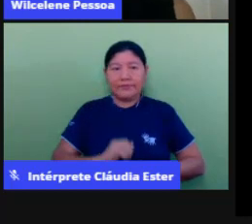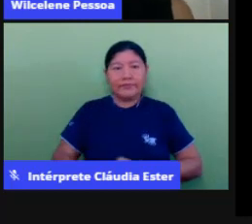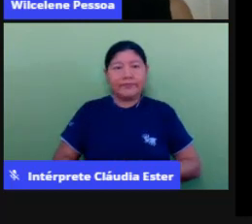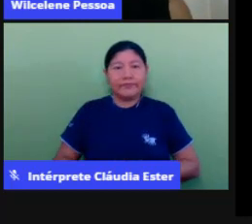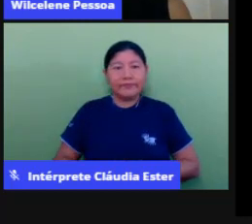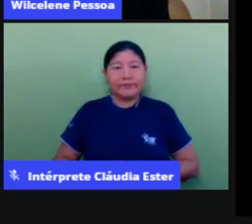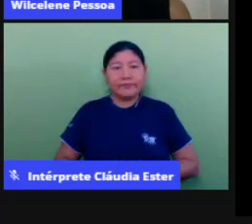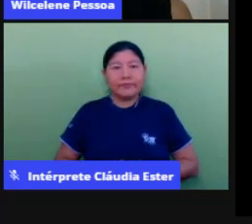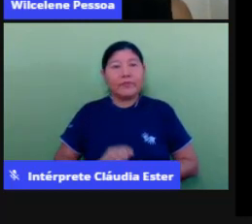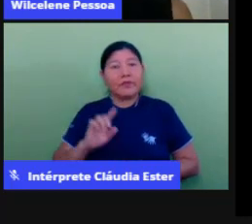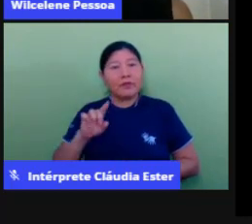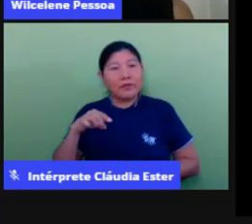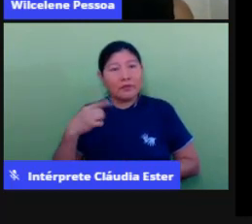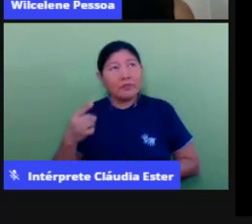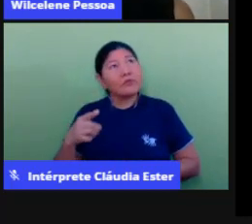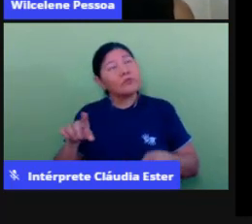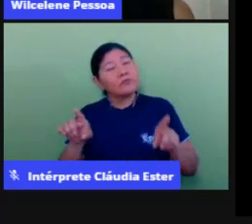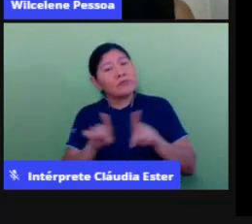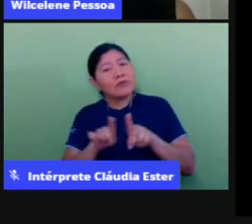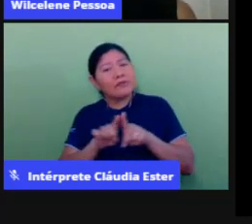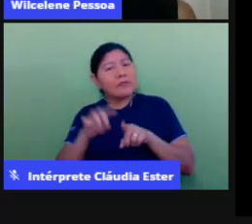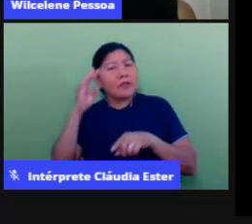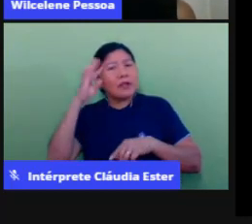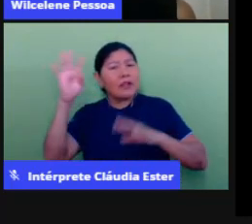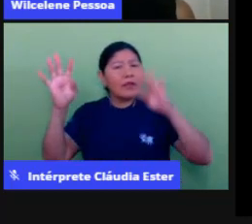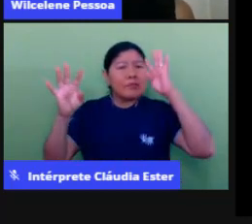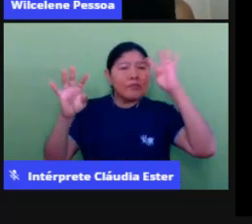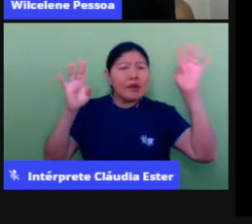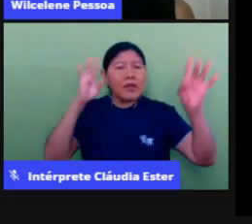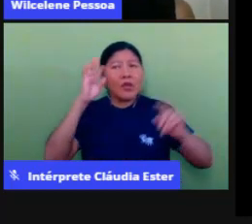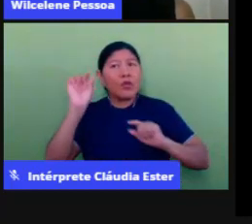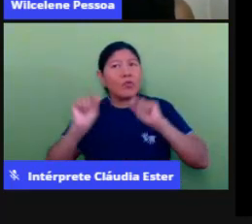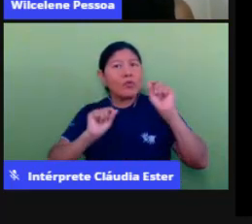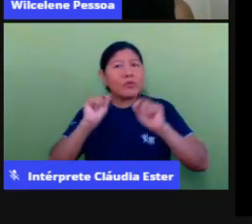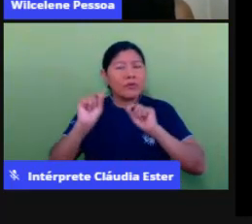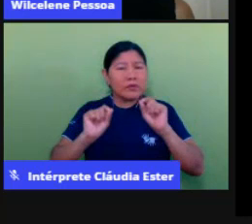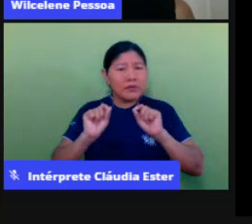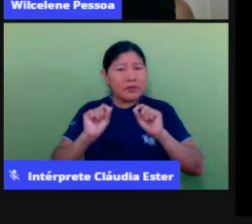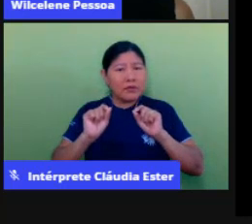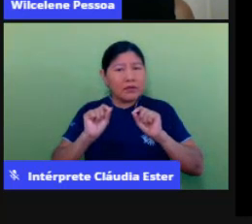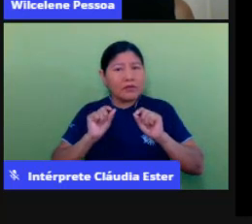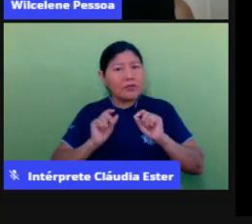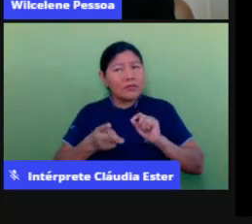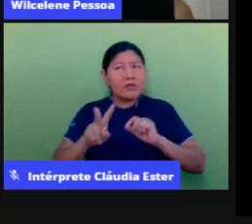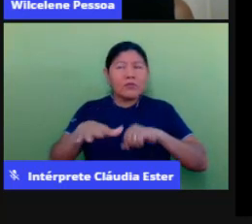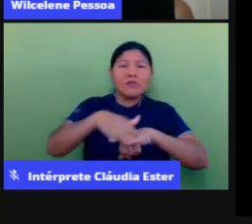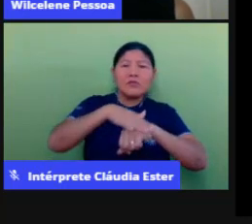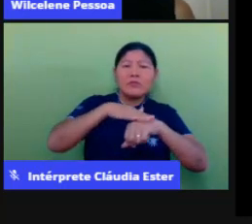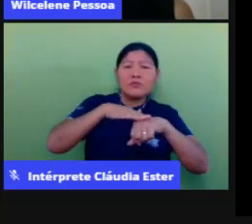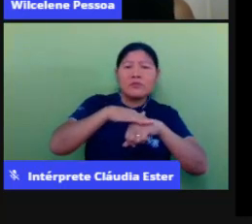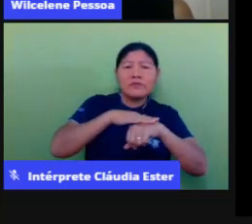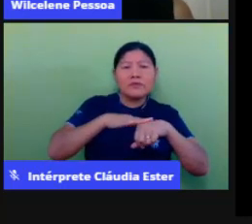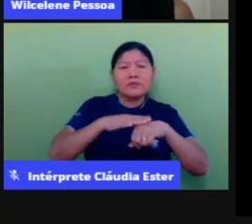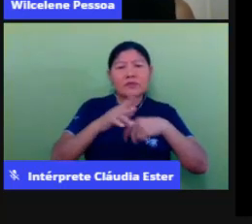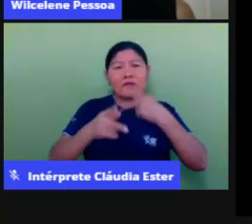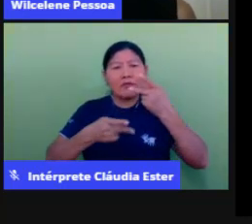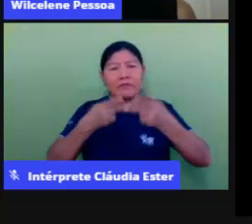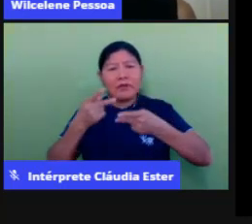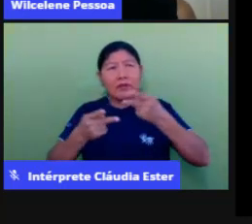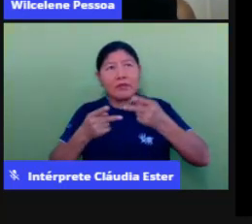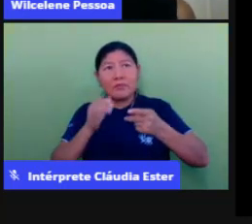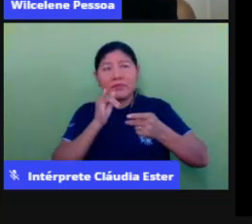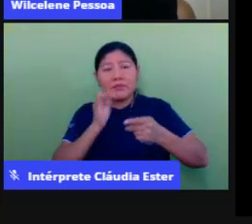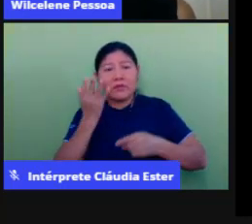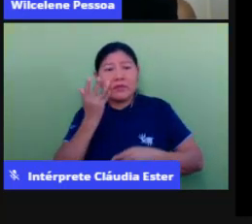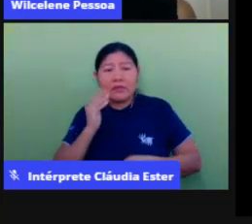E daí a gente vai lembrar também que, quando a gente está falando aqui, a gente está falando a criança, a infância, muitas vezes. Mas toda vez que a gente fala